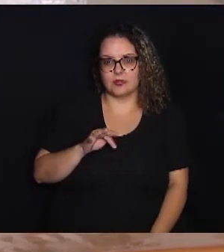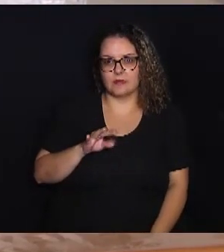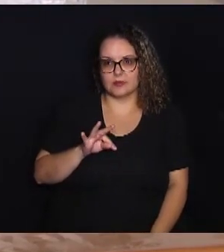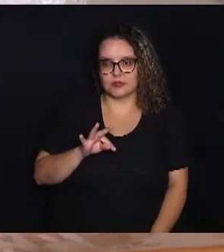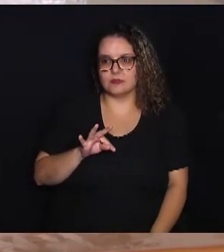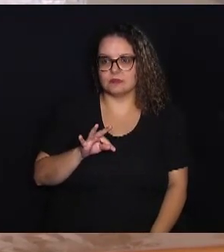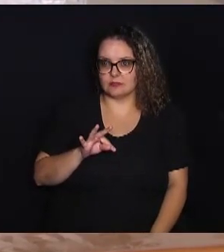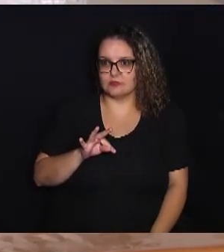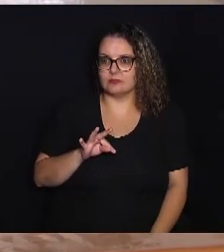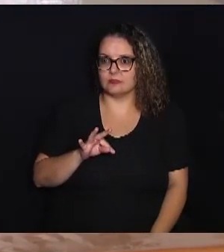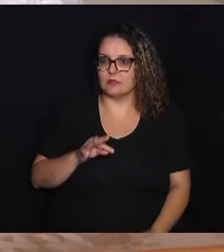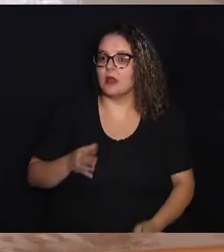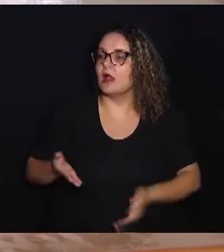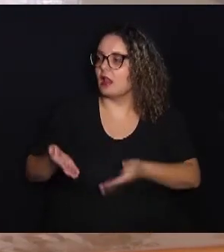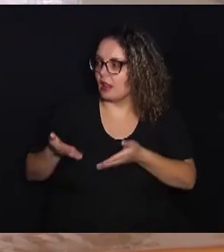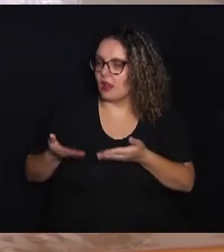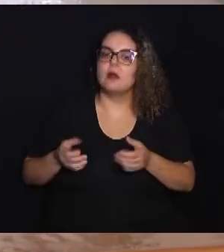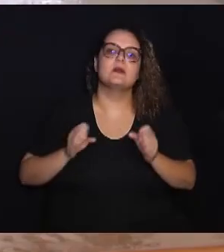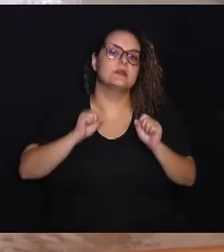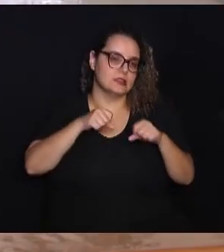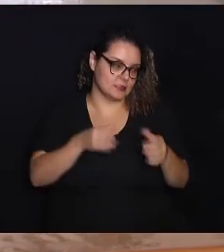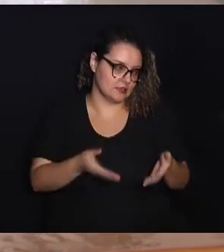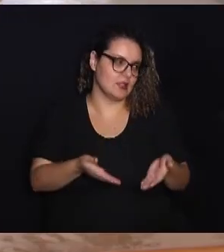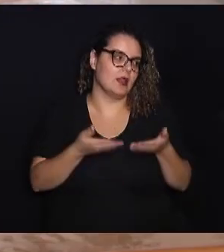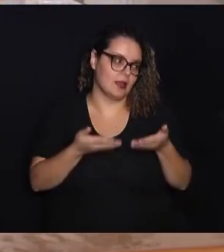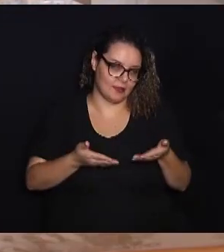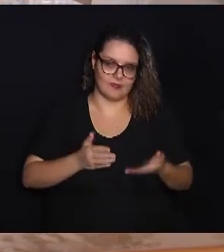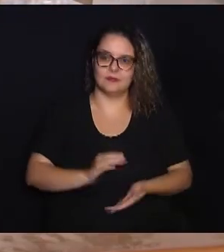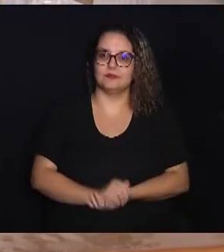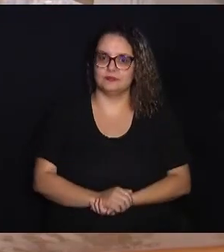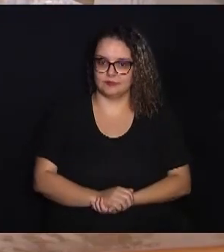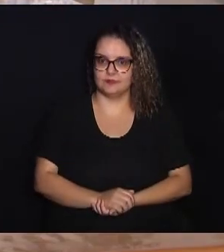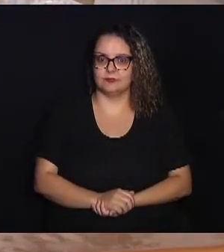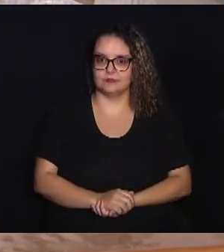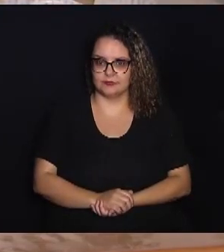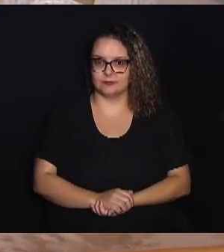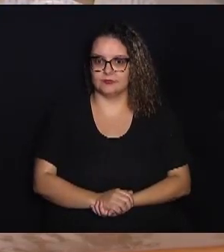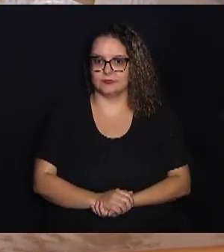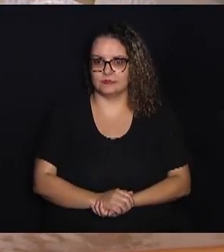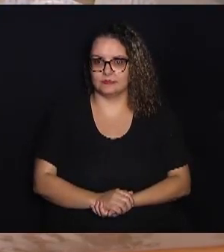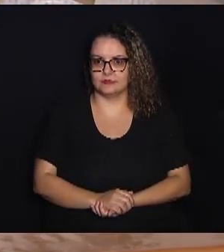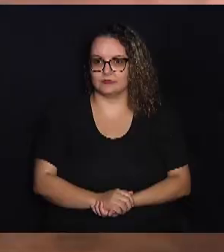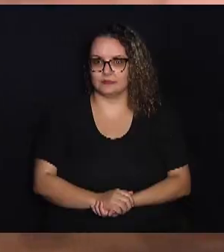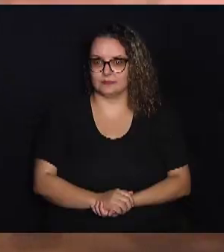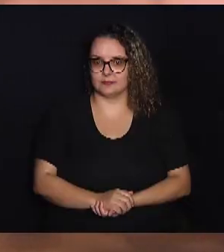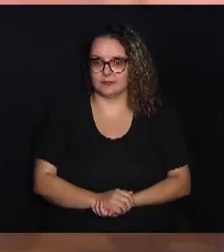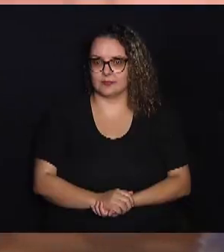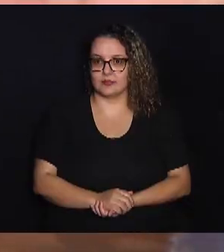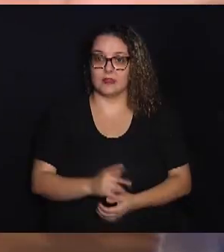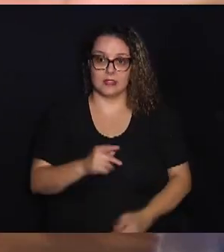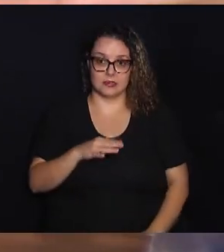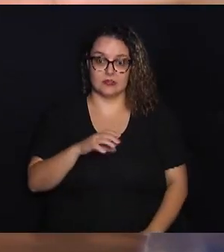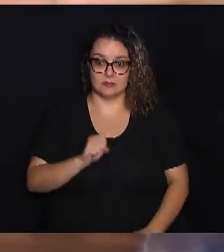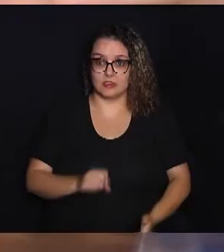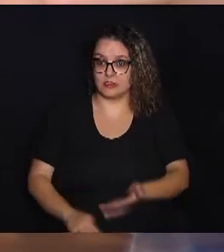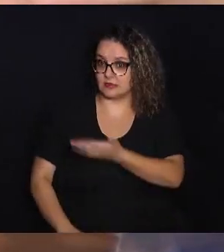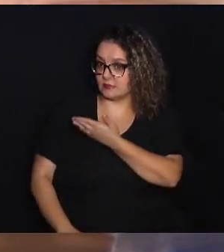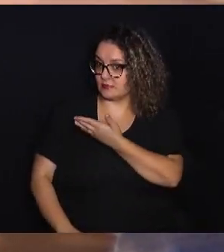pano, alguma coisa para retirar. Mesmo quente? Mesmo então. quente, não tem problema. E você vai tirar as